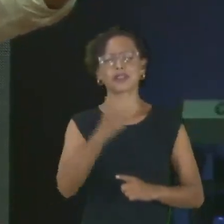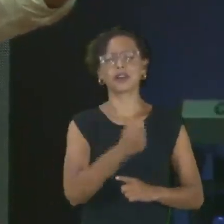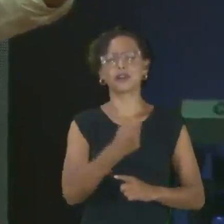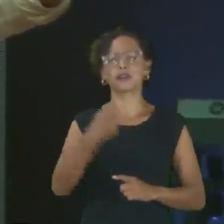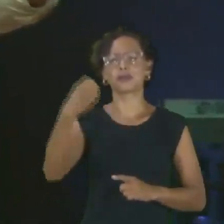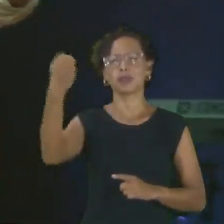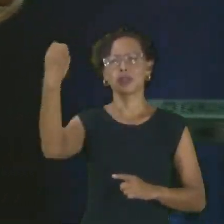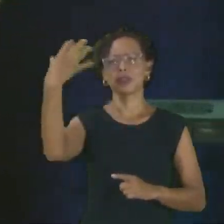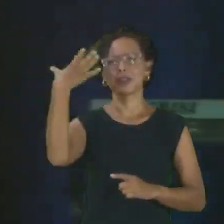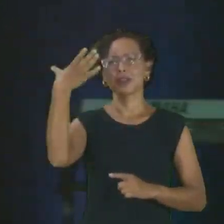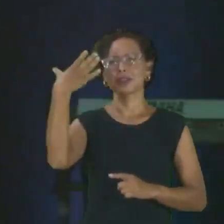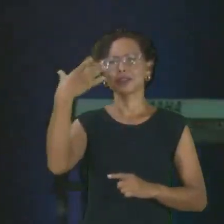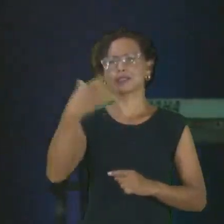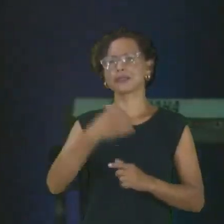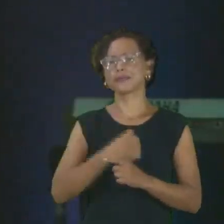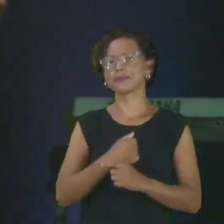graça.